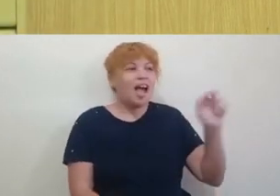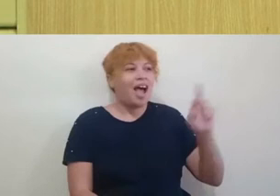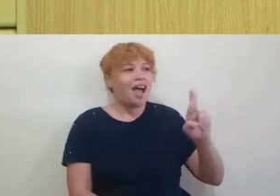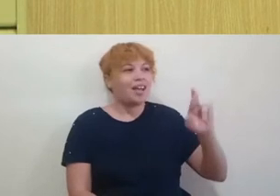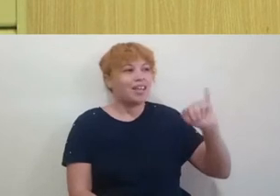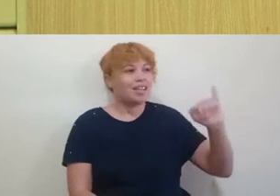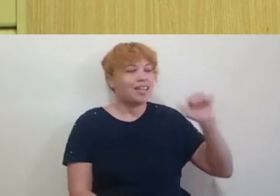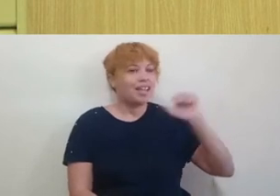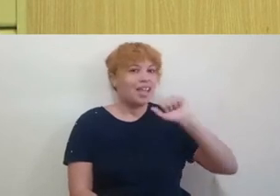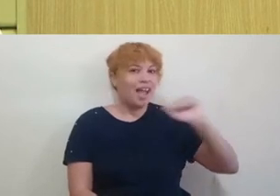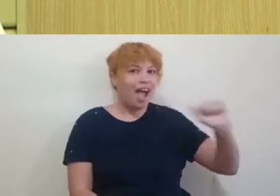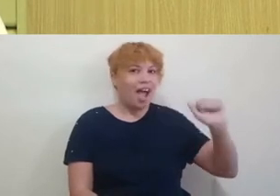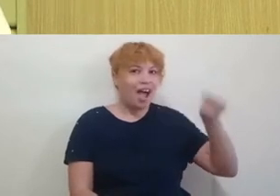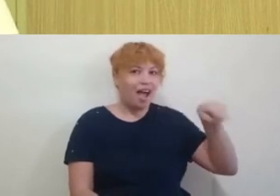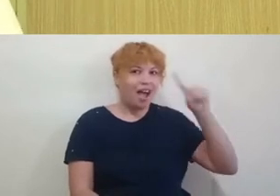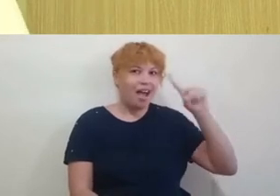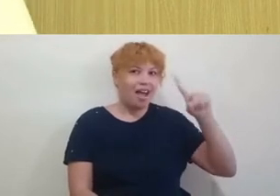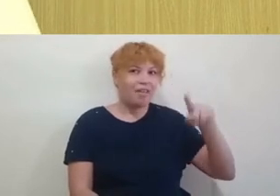a professora